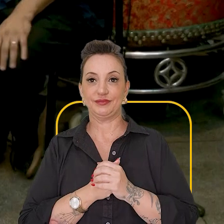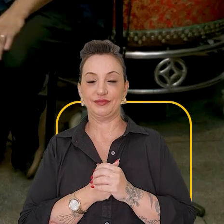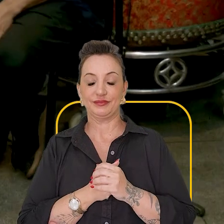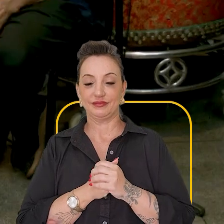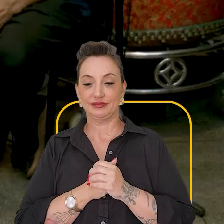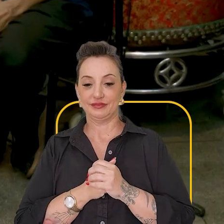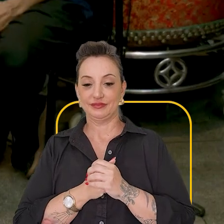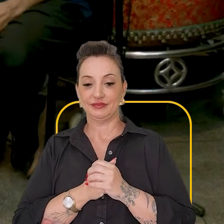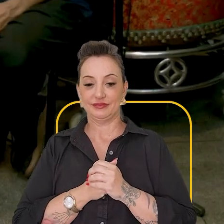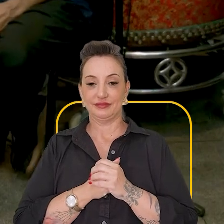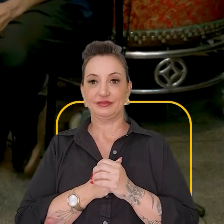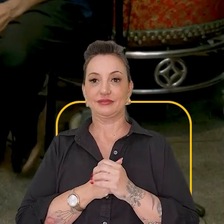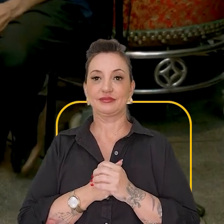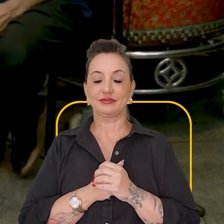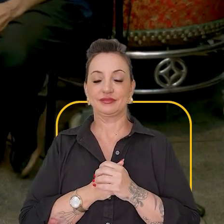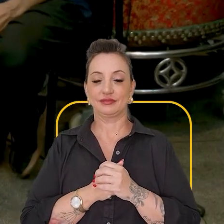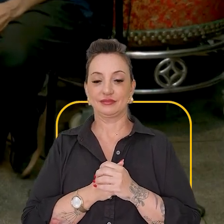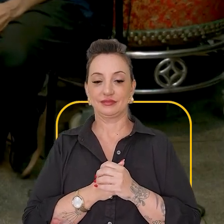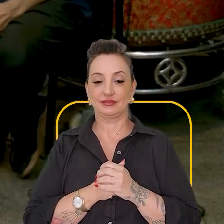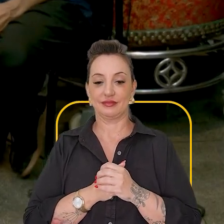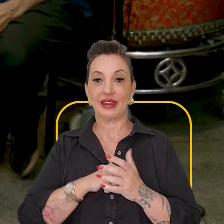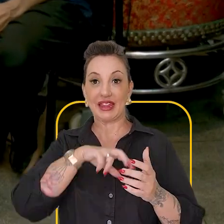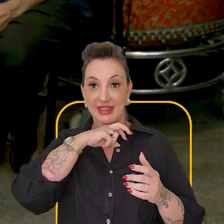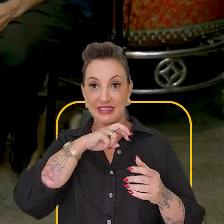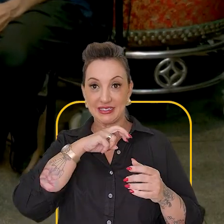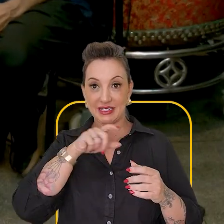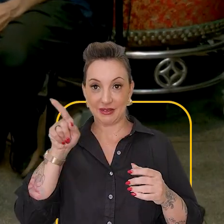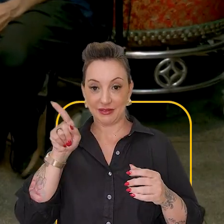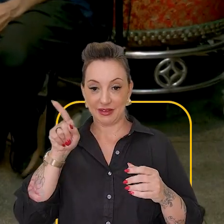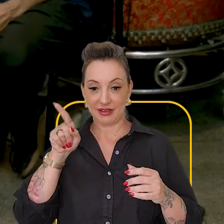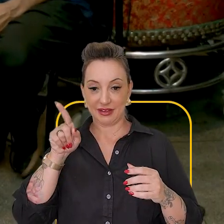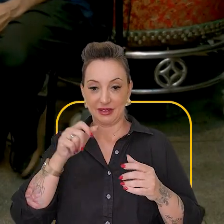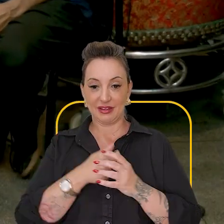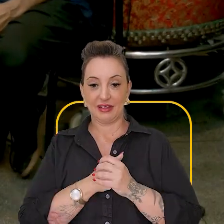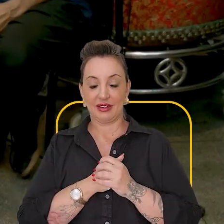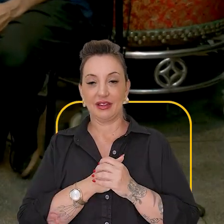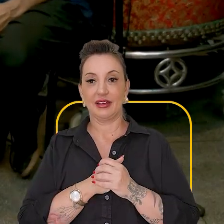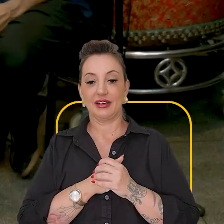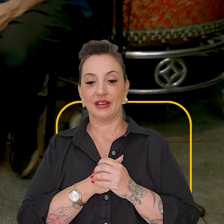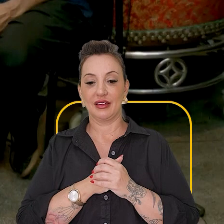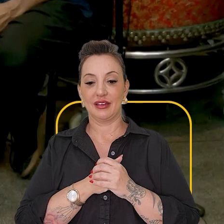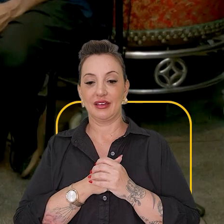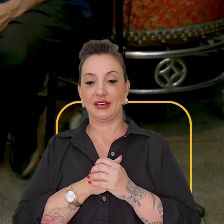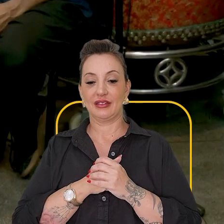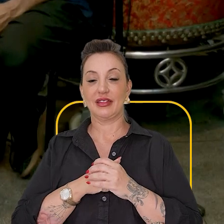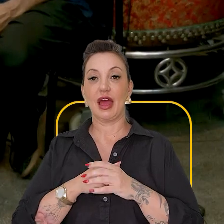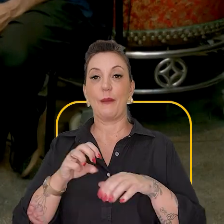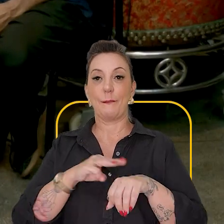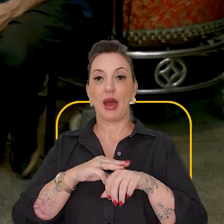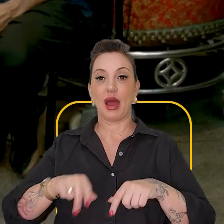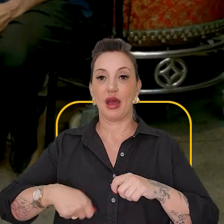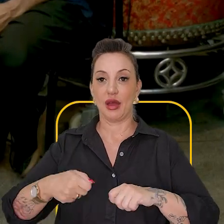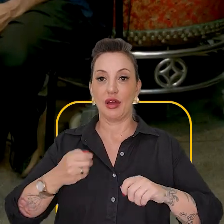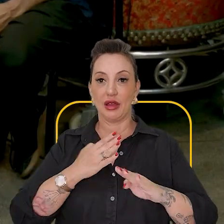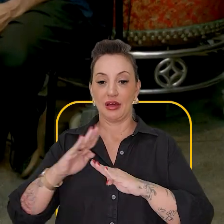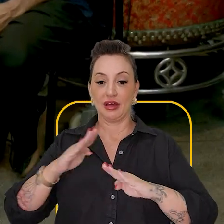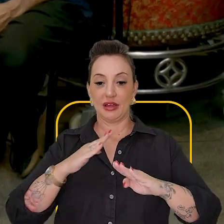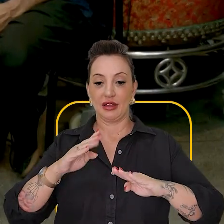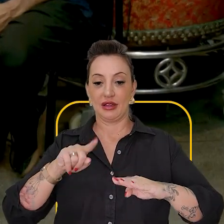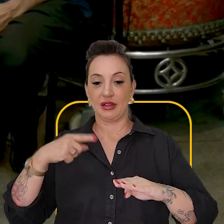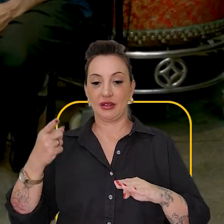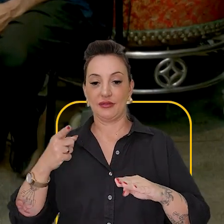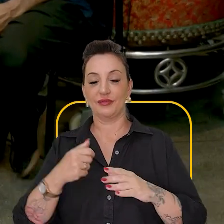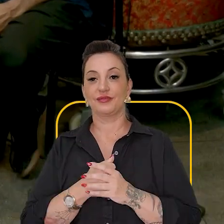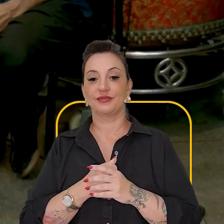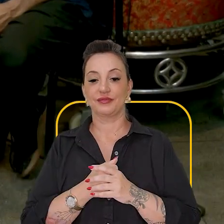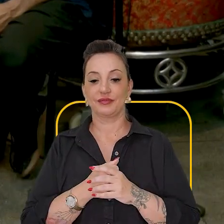o Bráulio que que da da da serpente também que foi do foi meu aluno até am marrom de karatê depois ele foi meu aluno e não